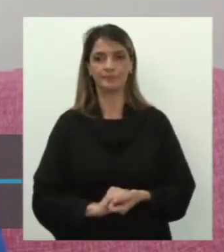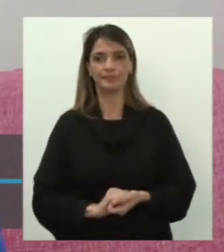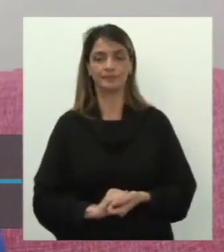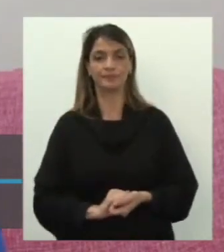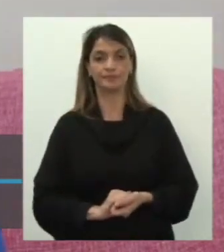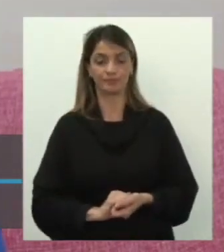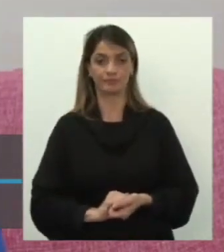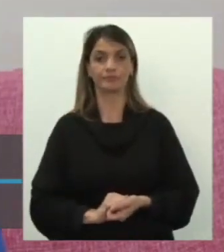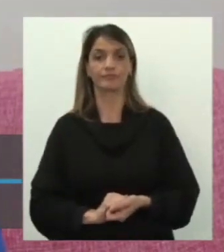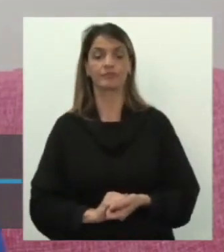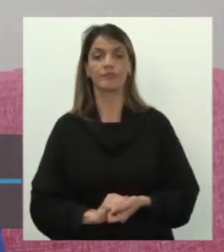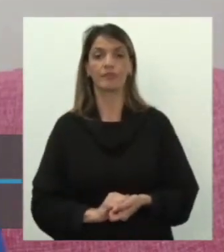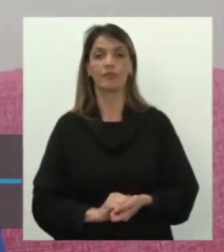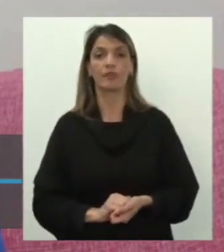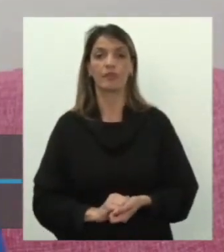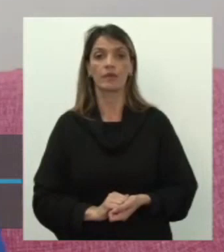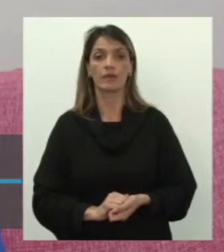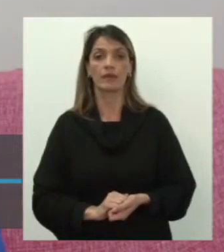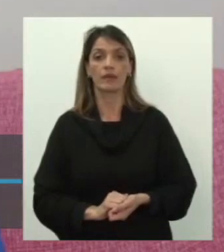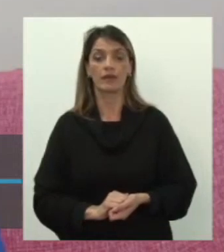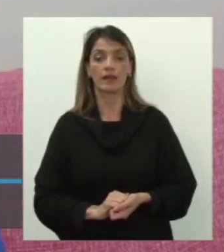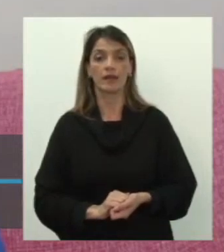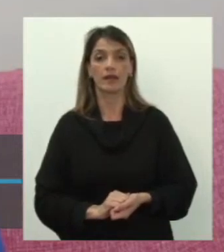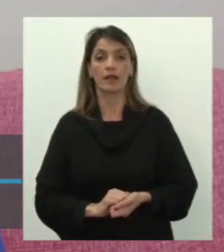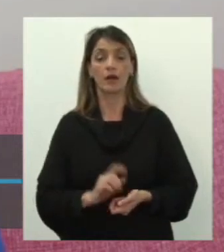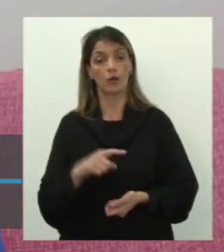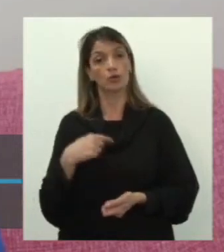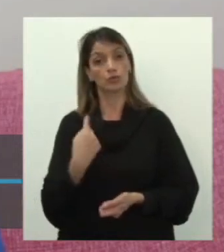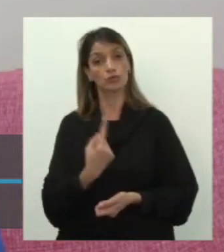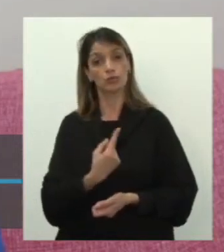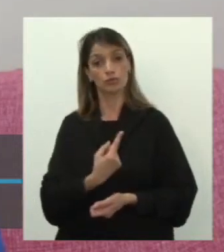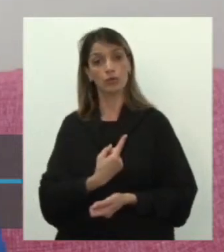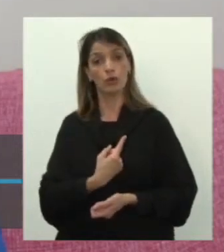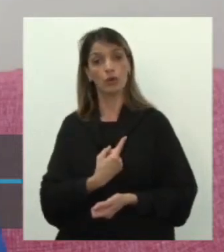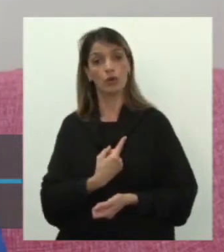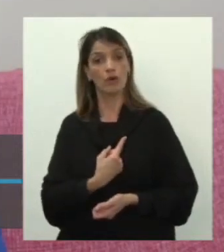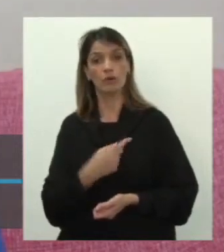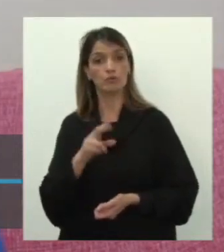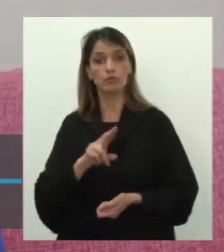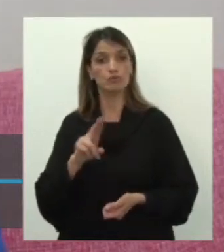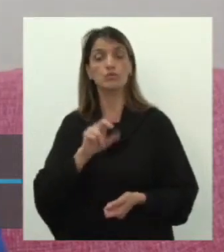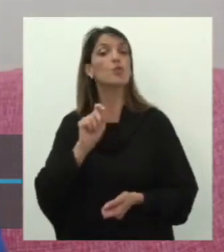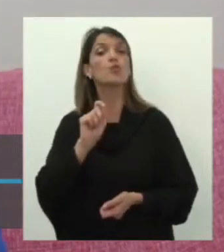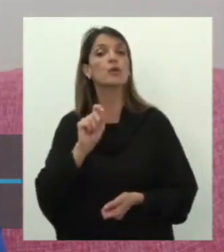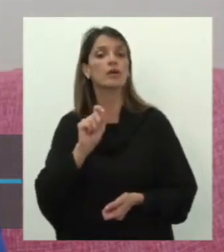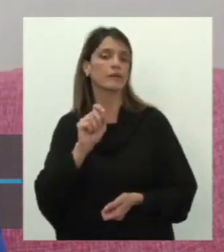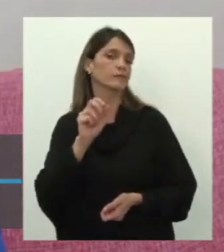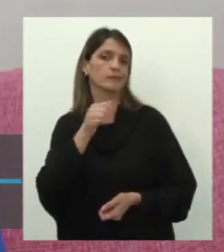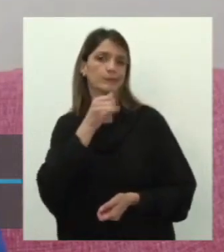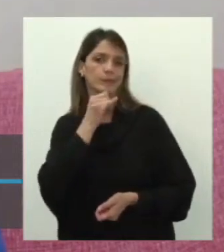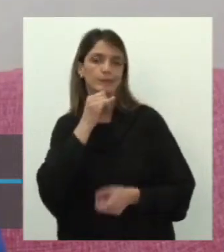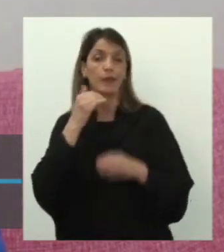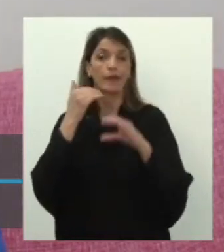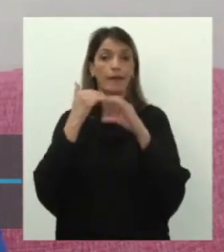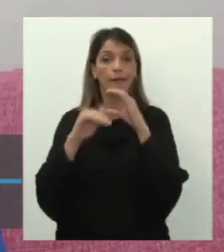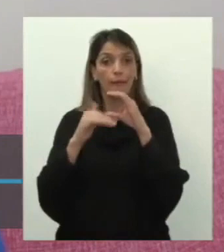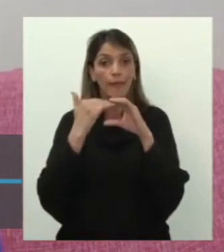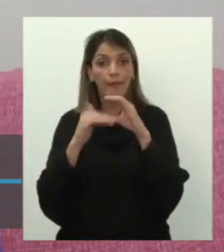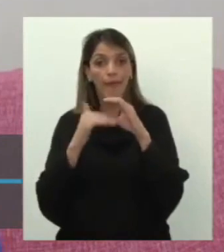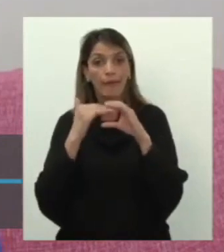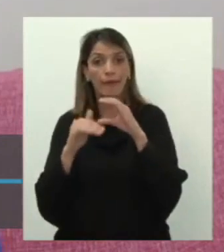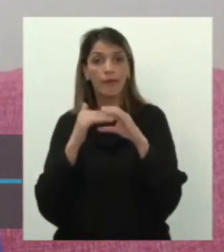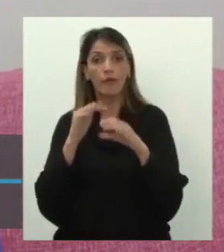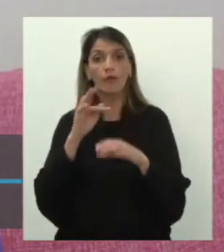Nesses ambientes, os ambientes que nós podemos usar, por exemplo, são e-mails, fóruns de